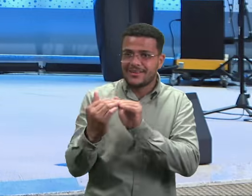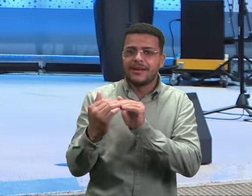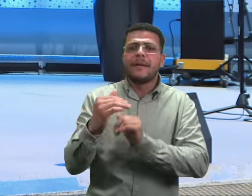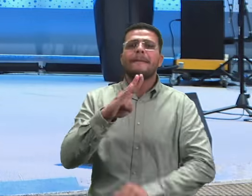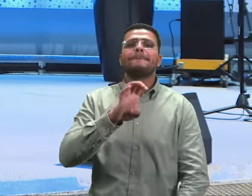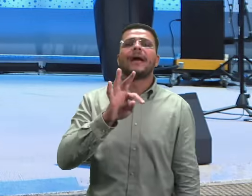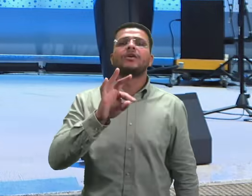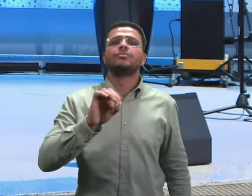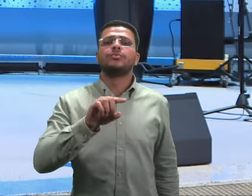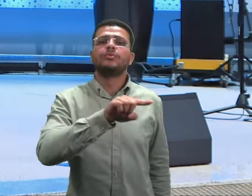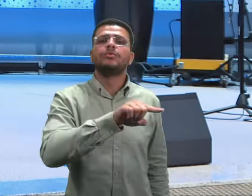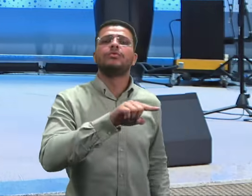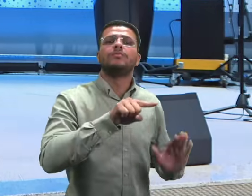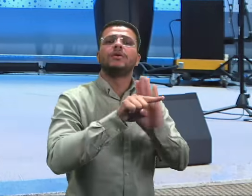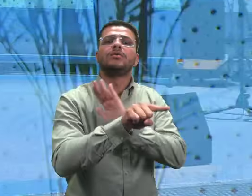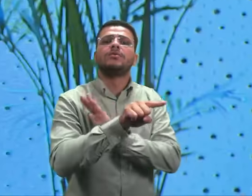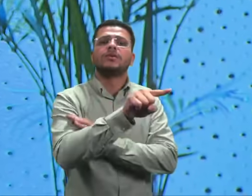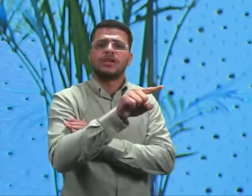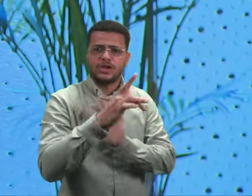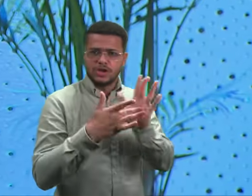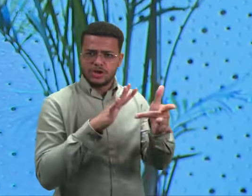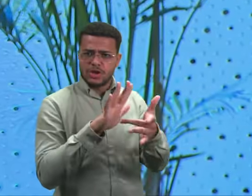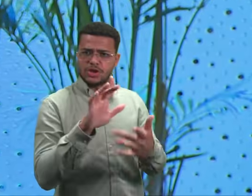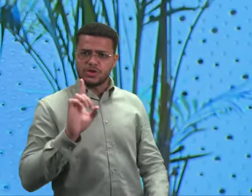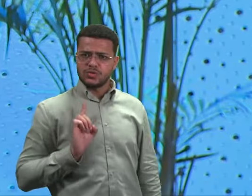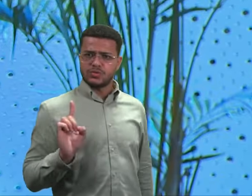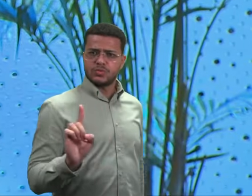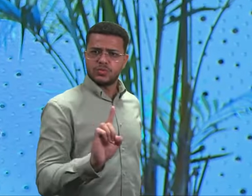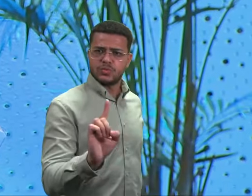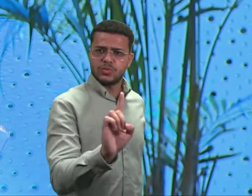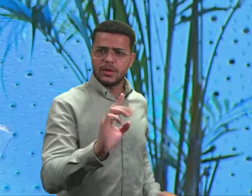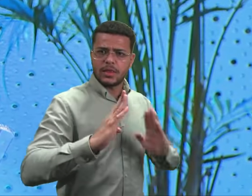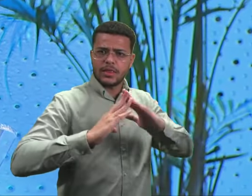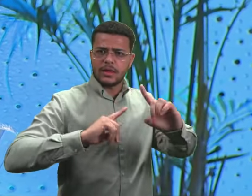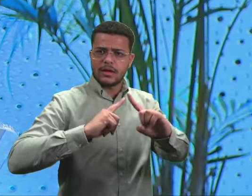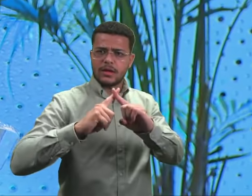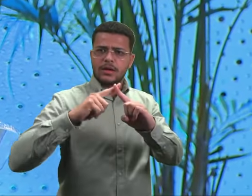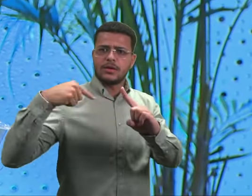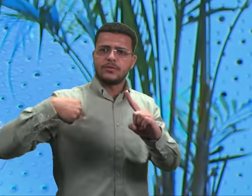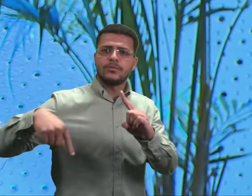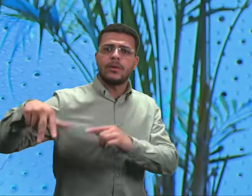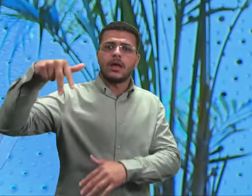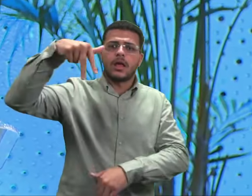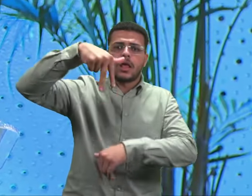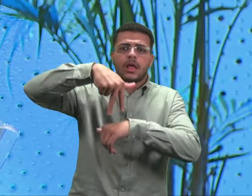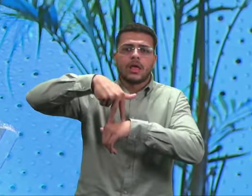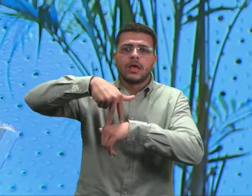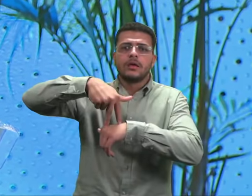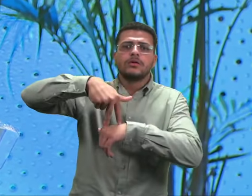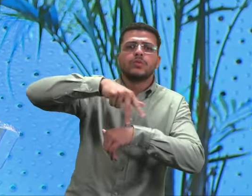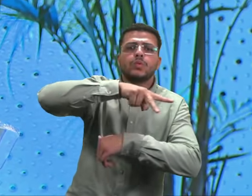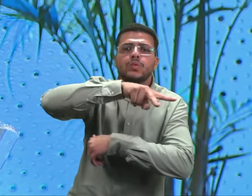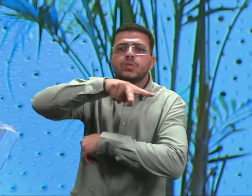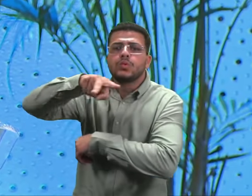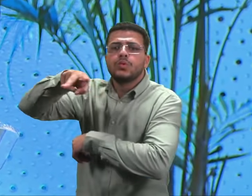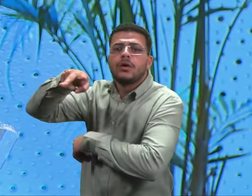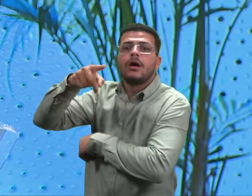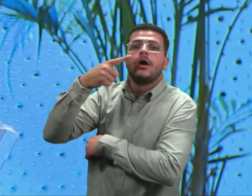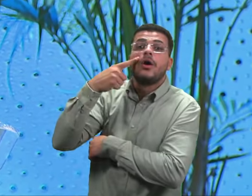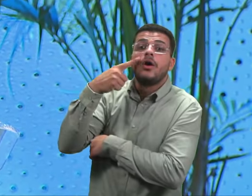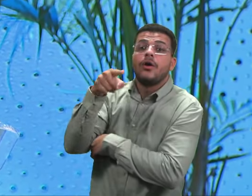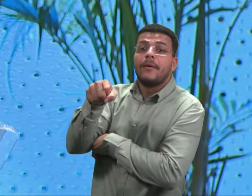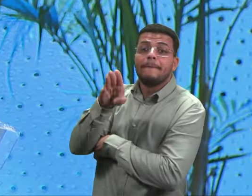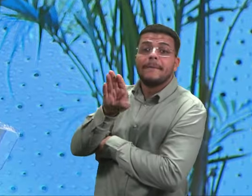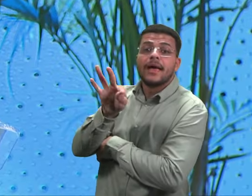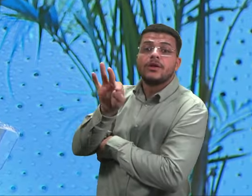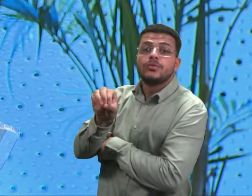Betão, você, Betão. Jesus entrou agora aqui, chegou aqui na frente, olhou para vocês e disse assim: